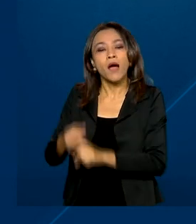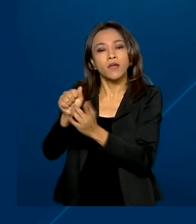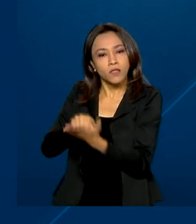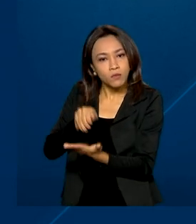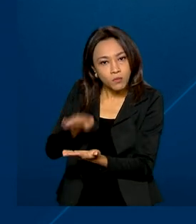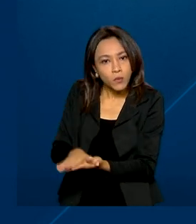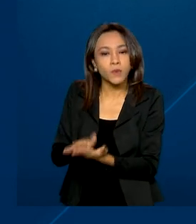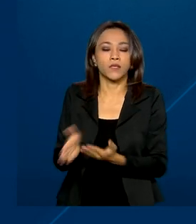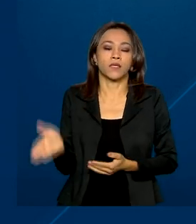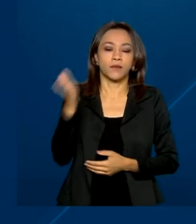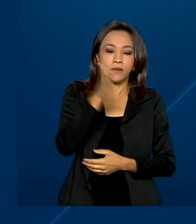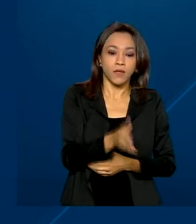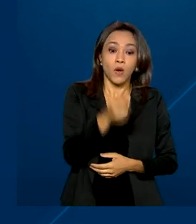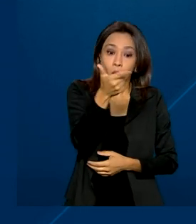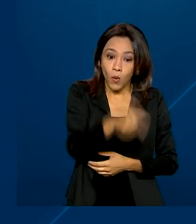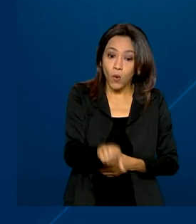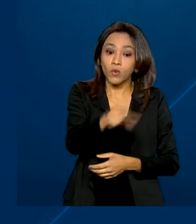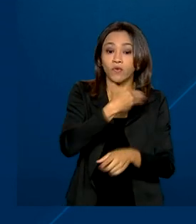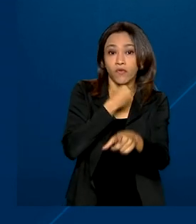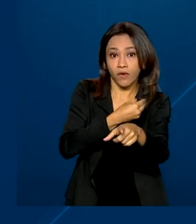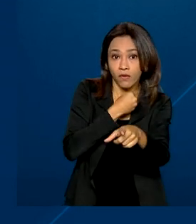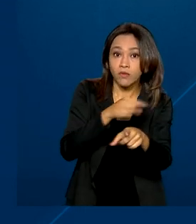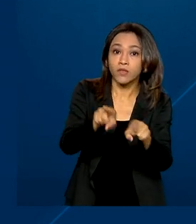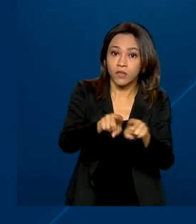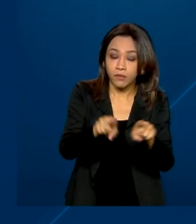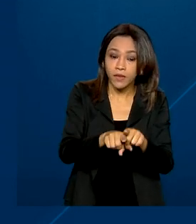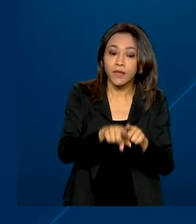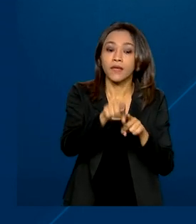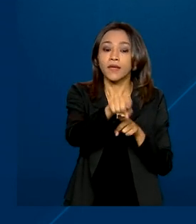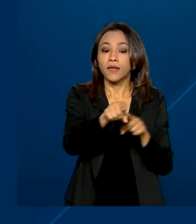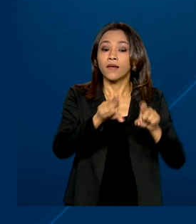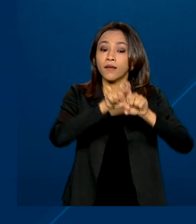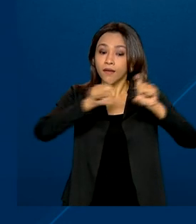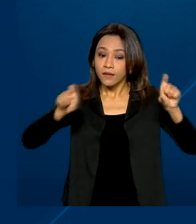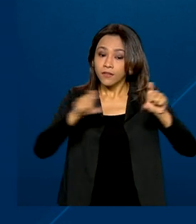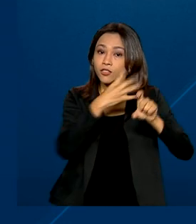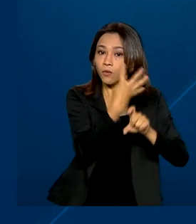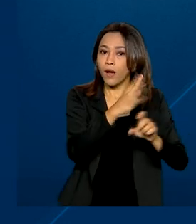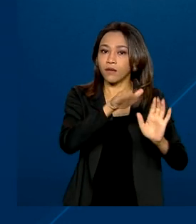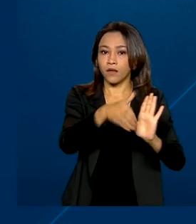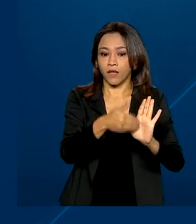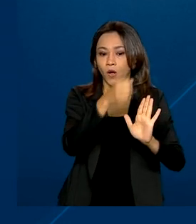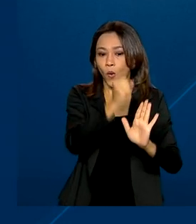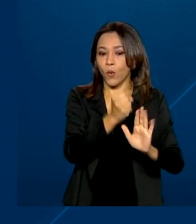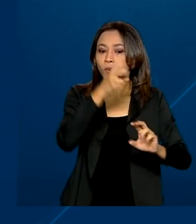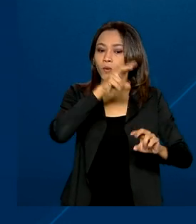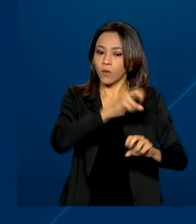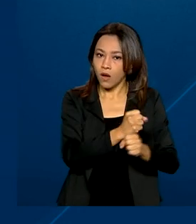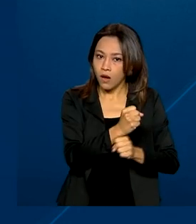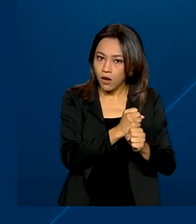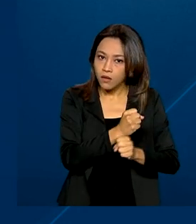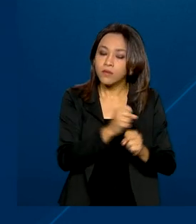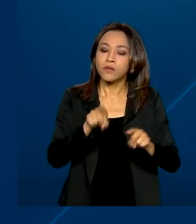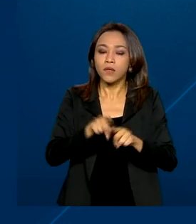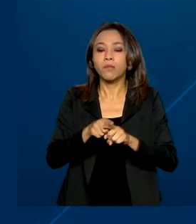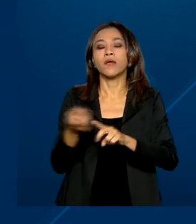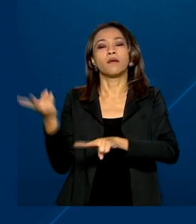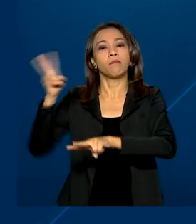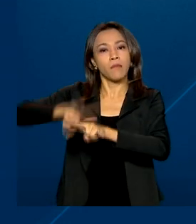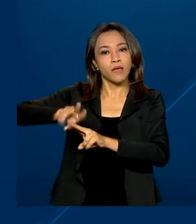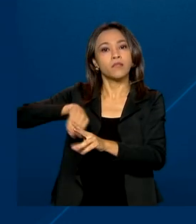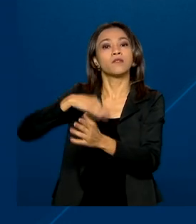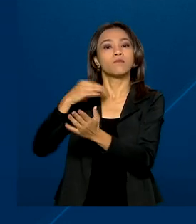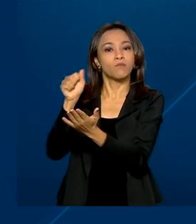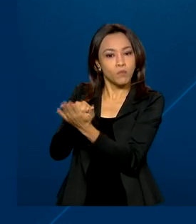de fraude eletrônica passa a ser punido com reclusão de quatro a oito anos e multa em os casos que a vítima